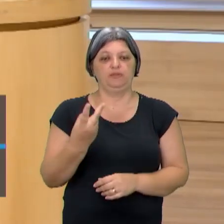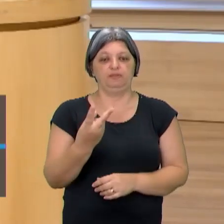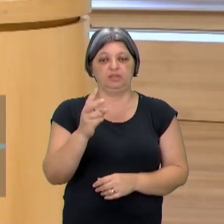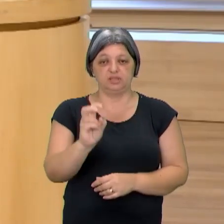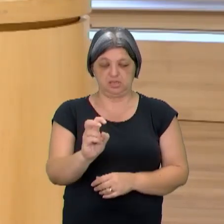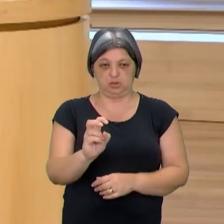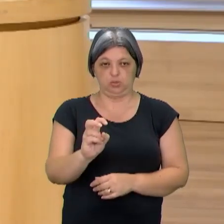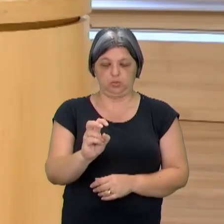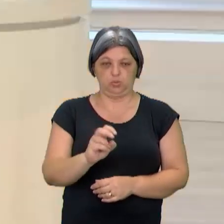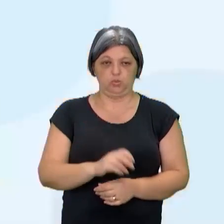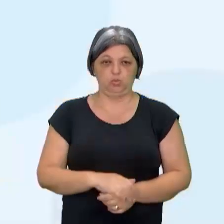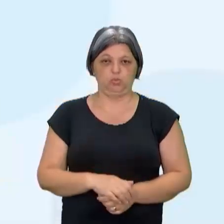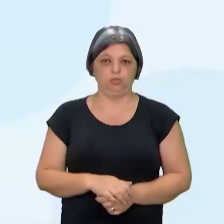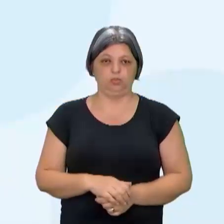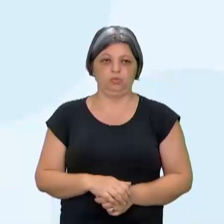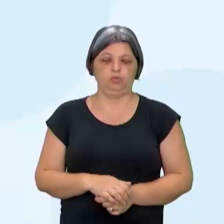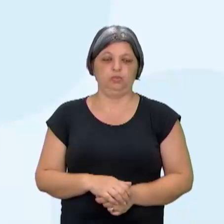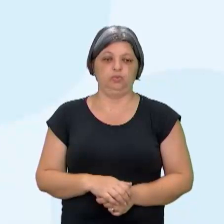favor, na tela.